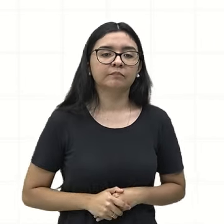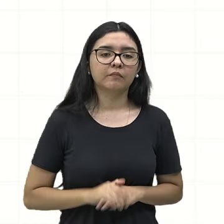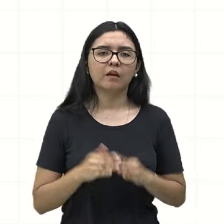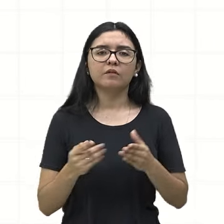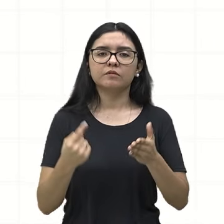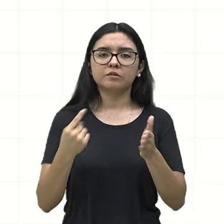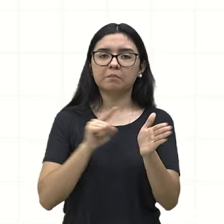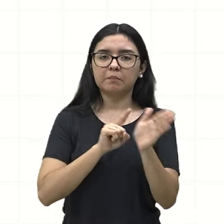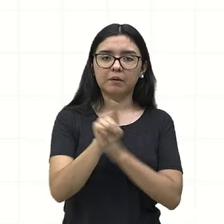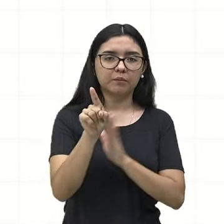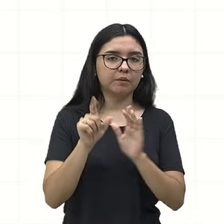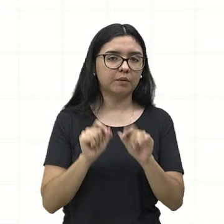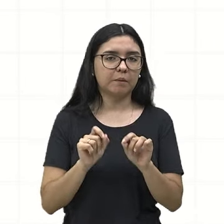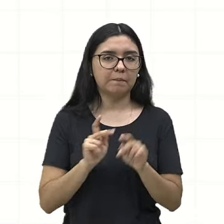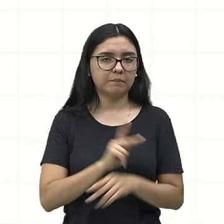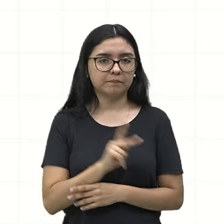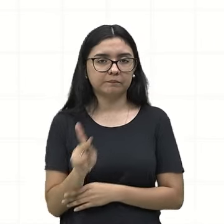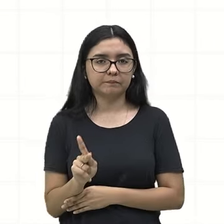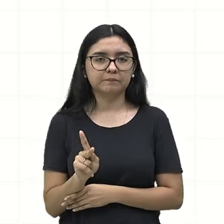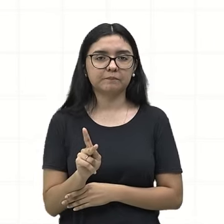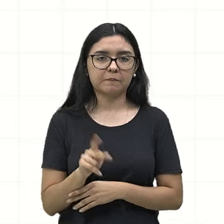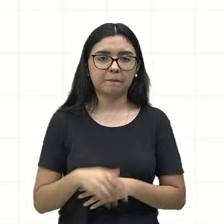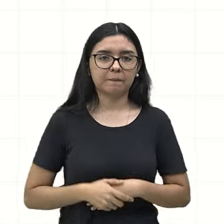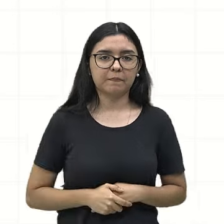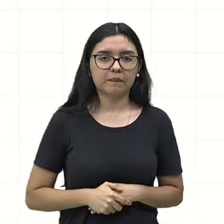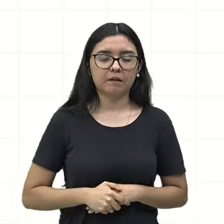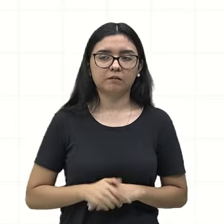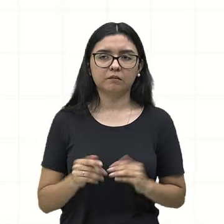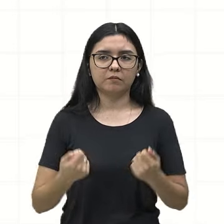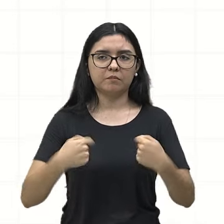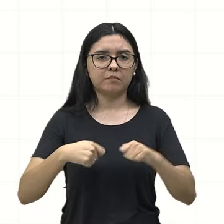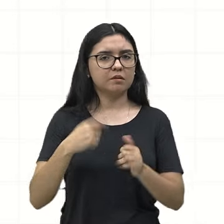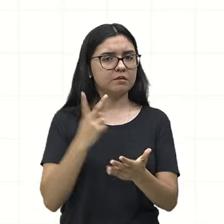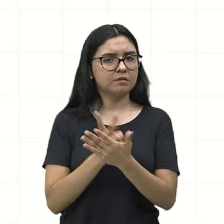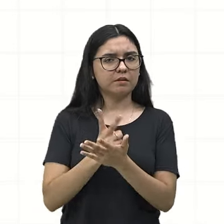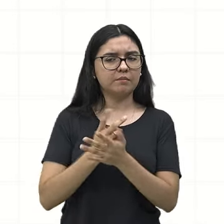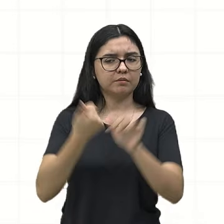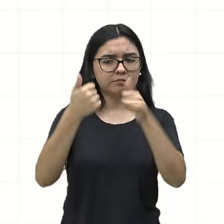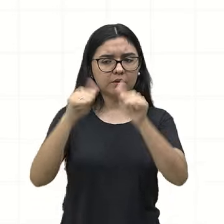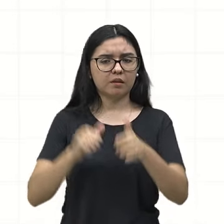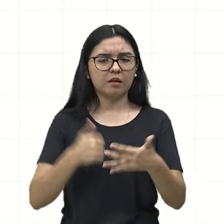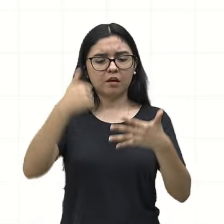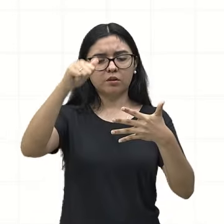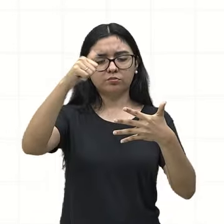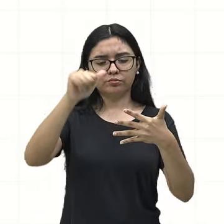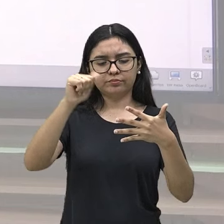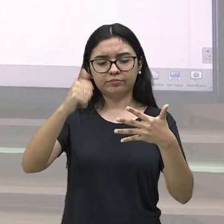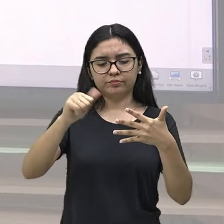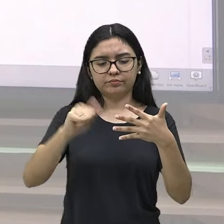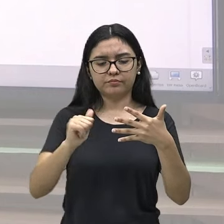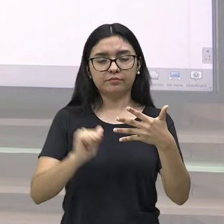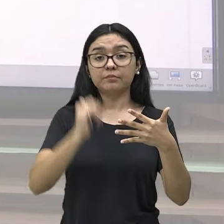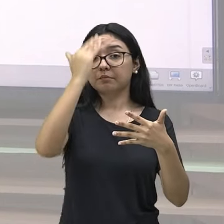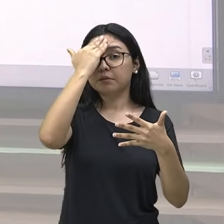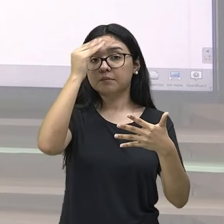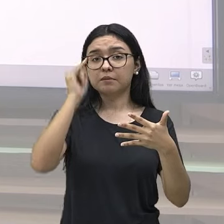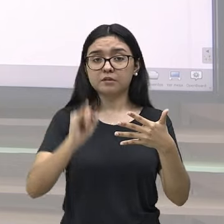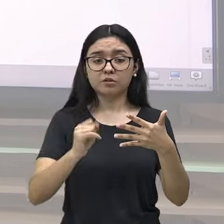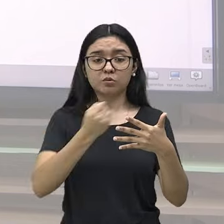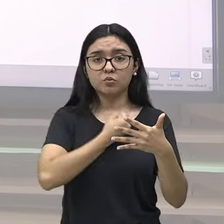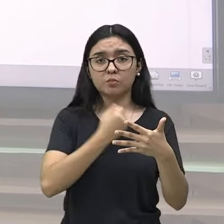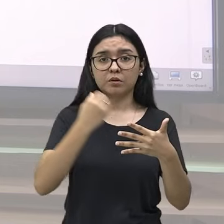perguntar o seguinte: professor, eu vou ter que ficar analisando de um por um para saber se o número é primo